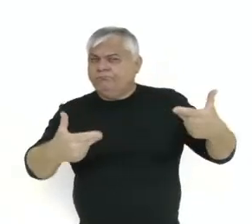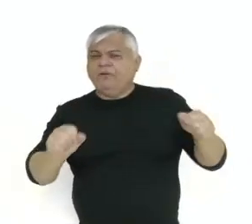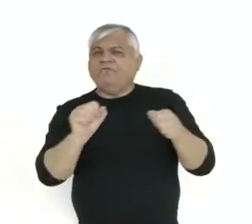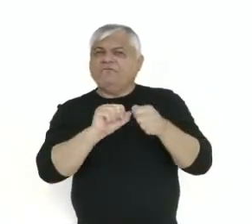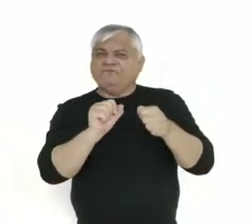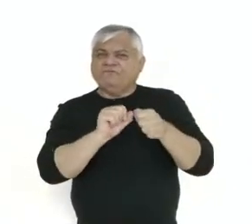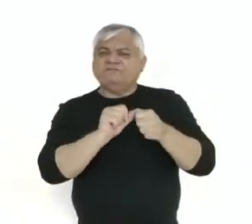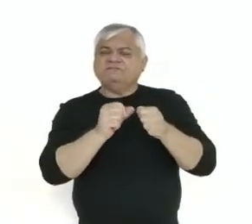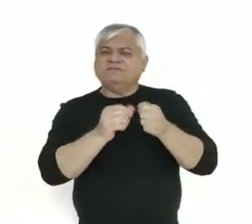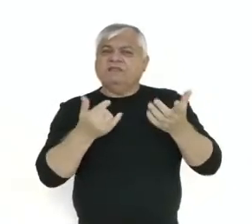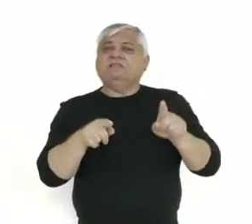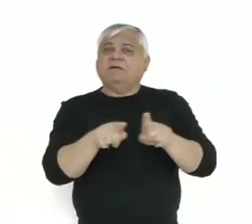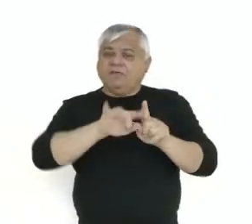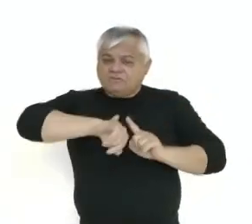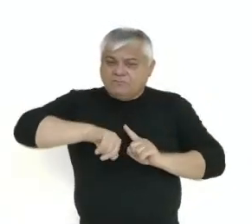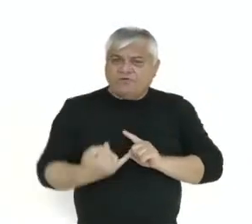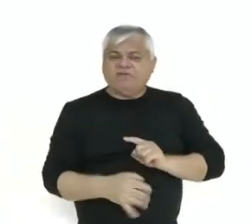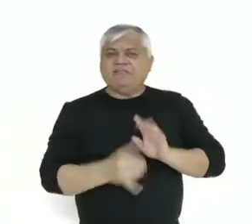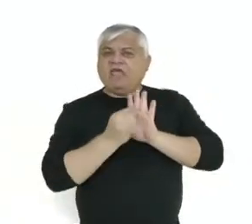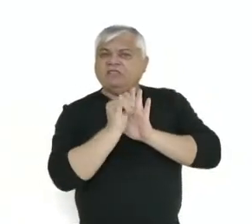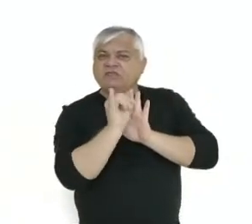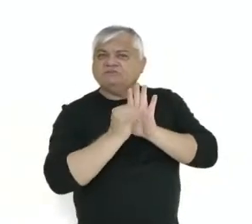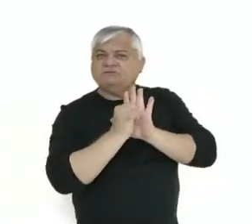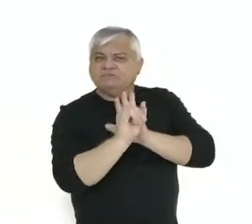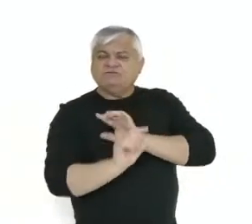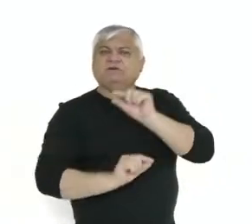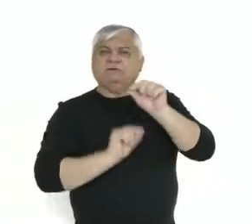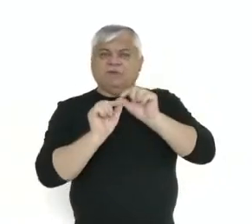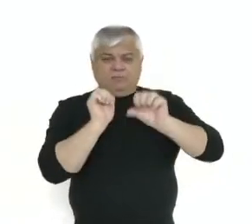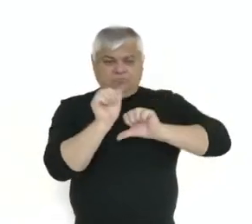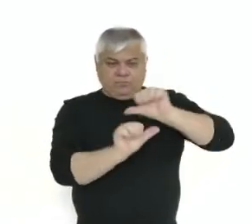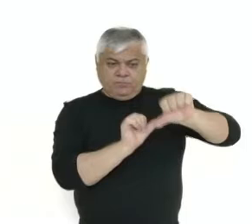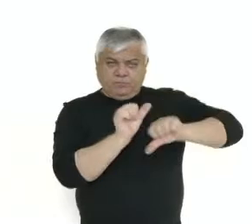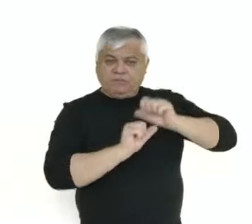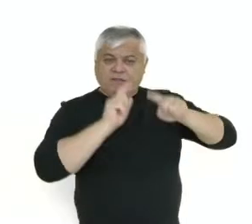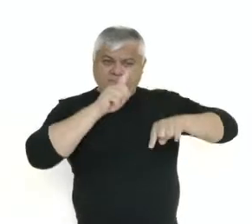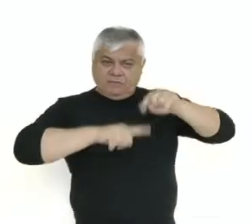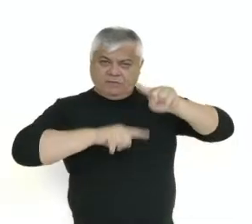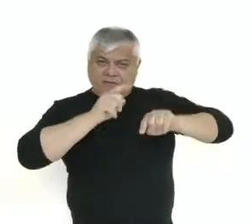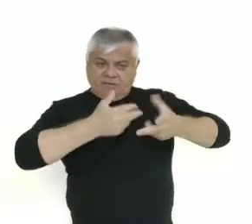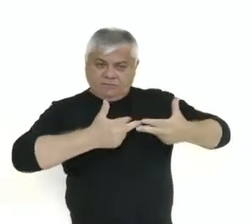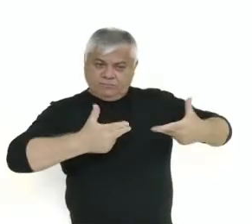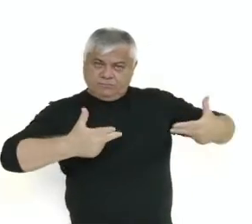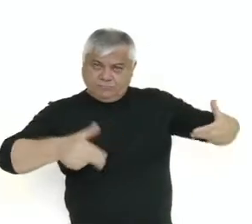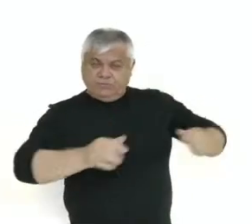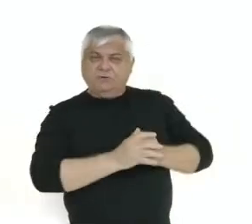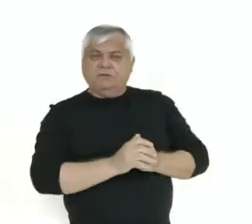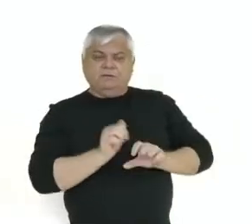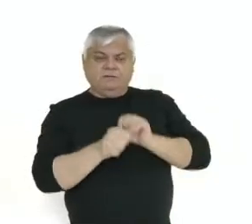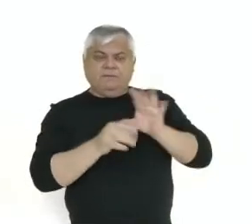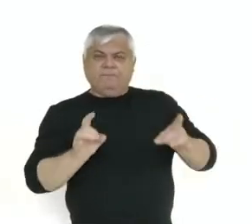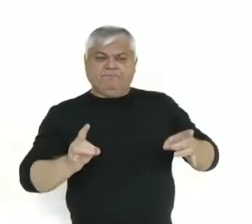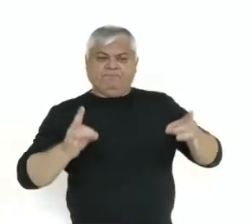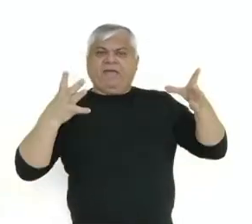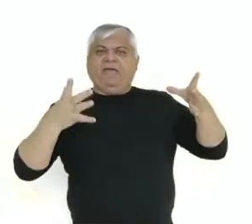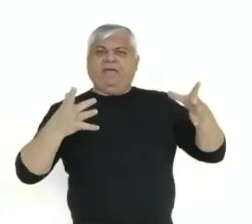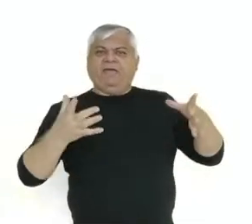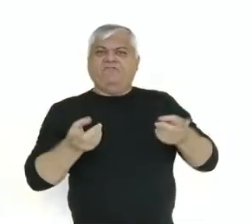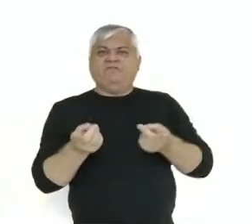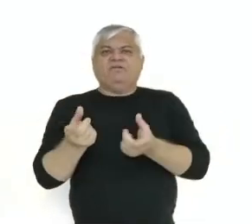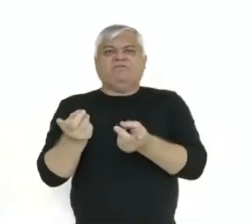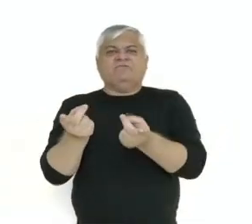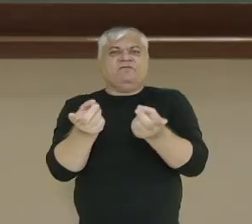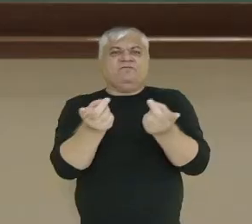fontes energéticas, bem como a transformação de produtos semi-acabados em bens de